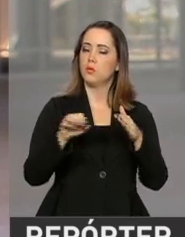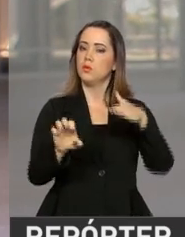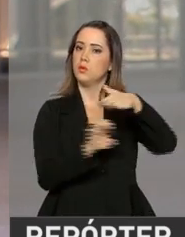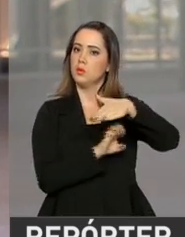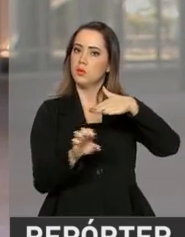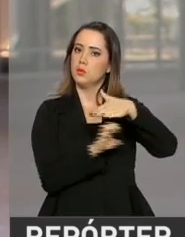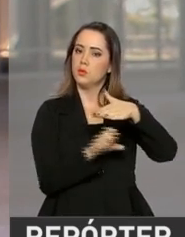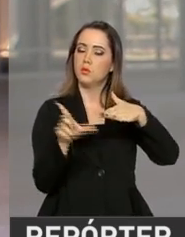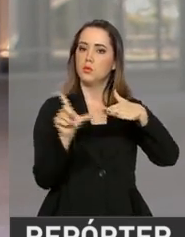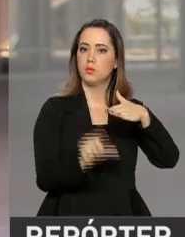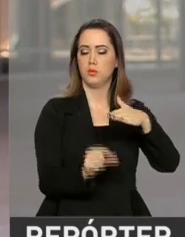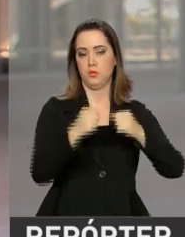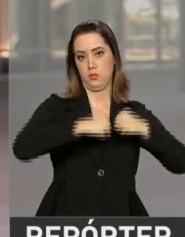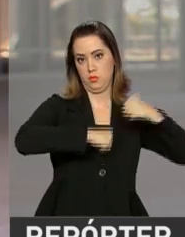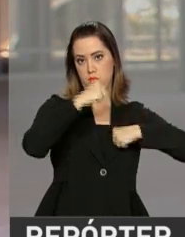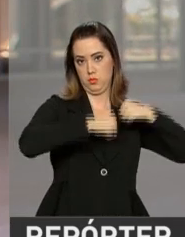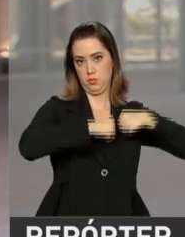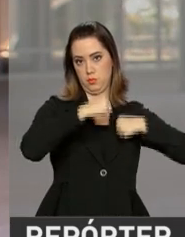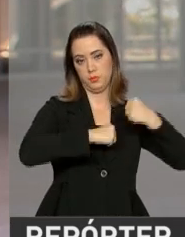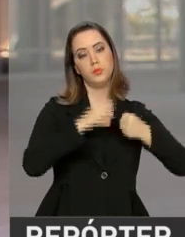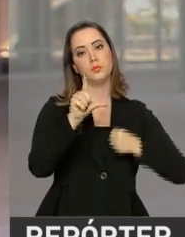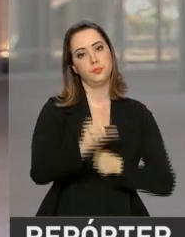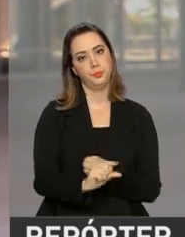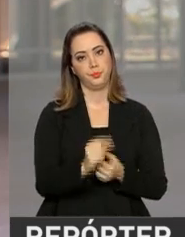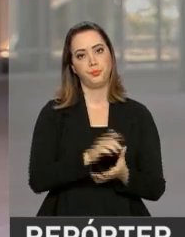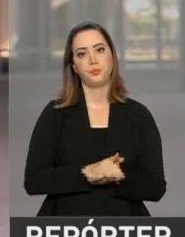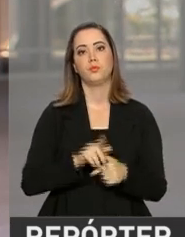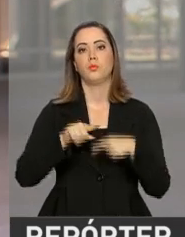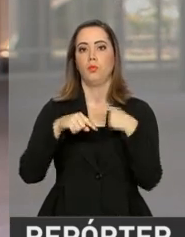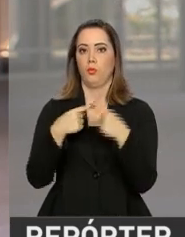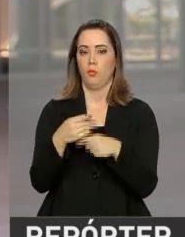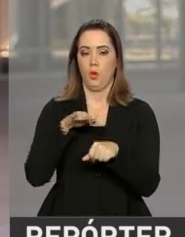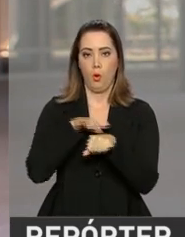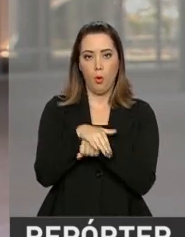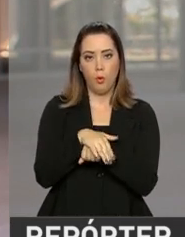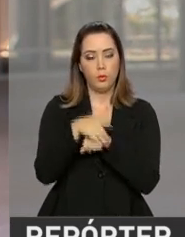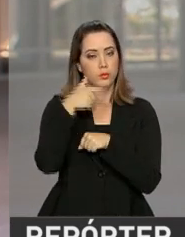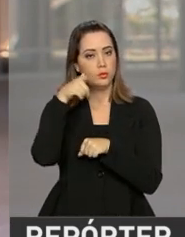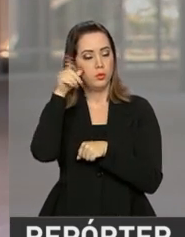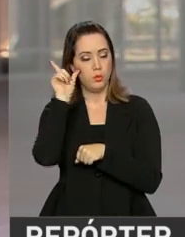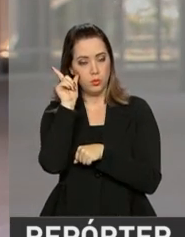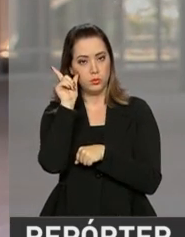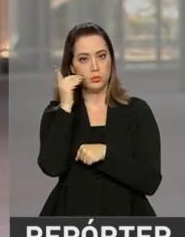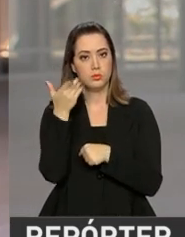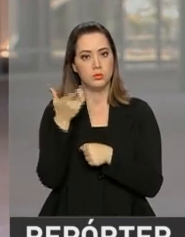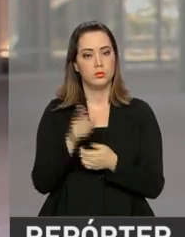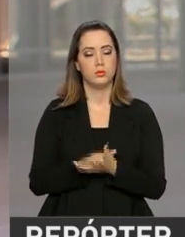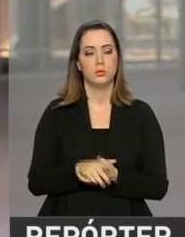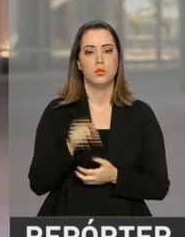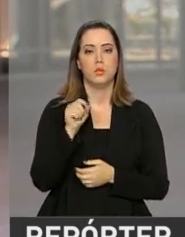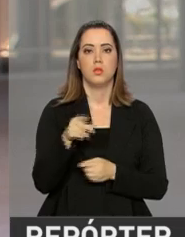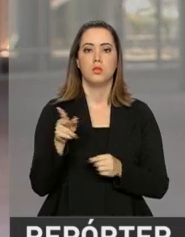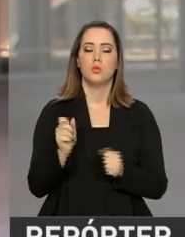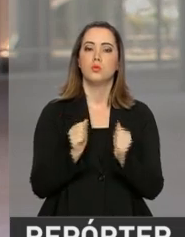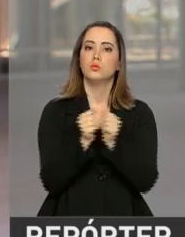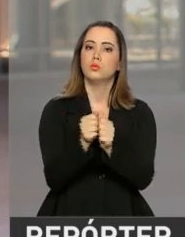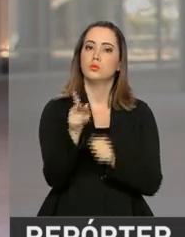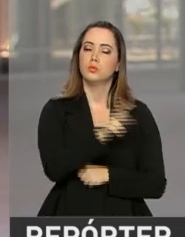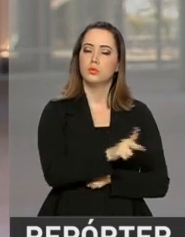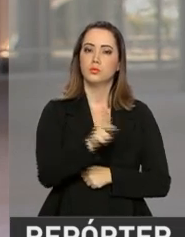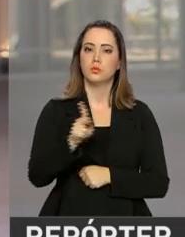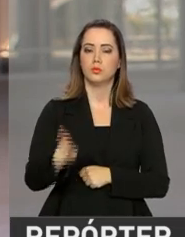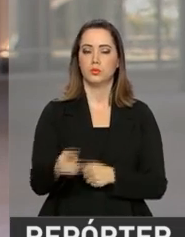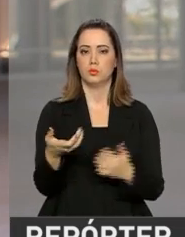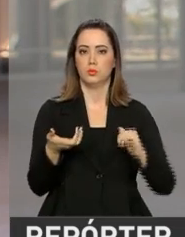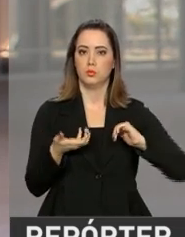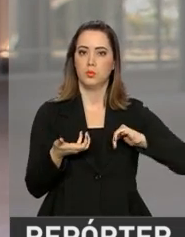São Paulo, Joseph Curry. E ontem à noite, o presidente em exercício, Michel Temer, se reuniu com os presidentes da Câmara e do Senado